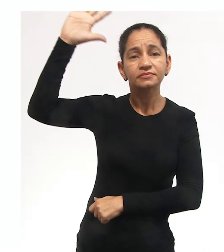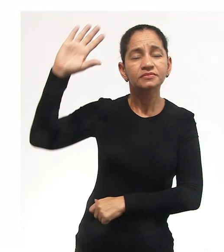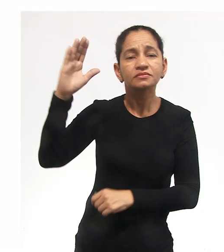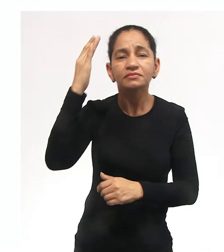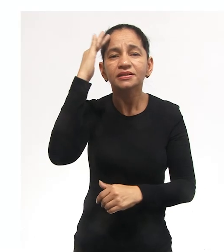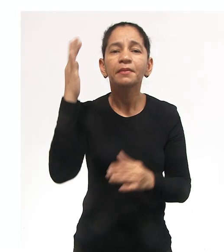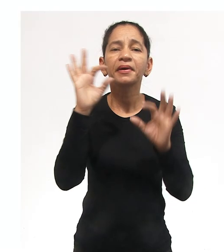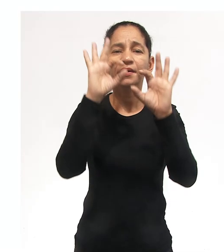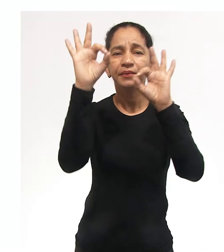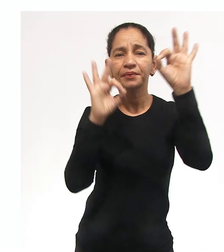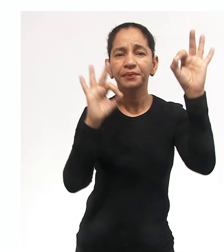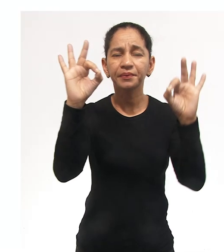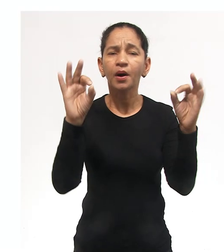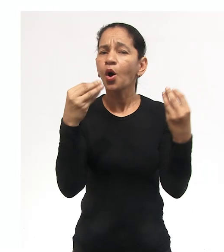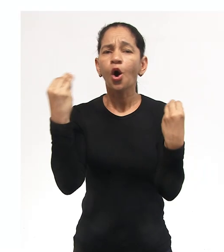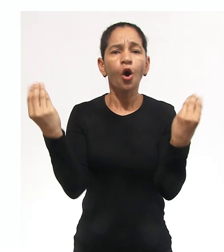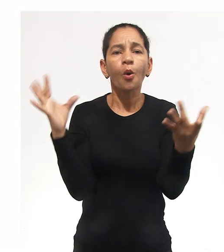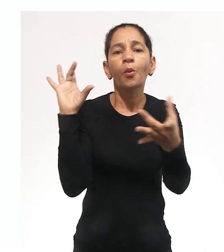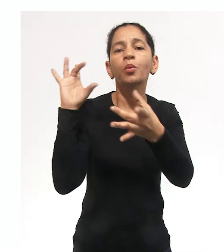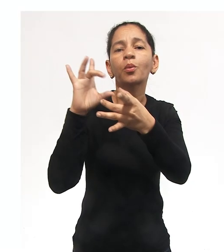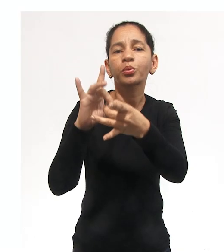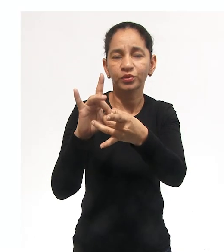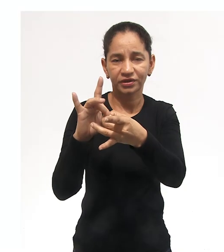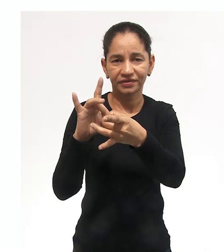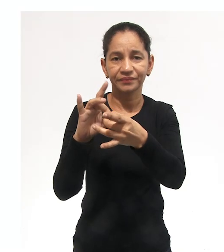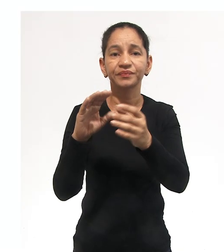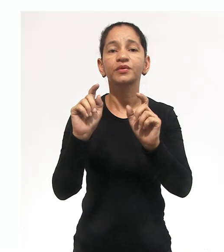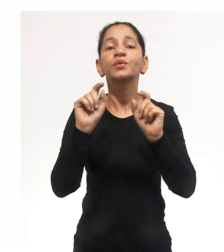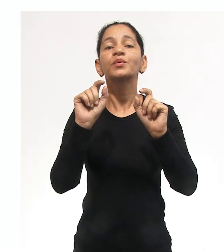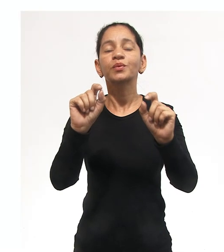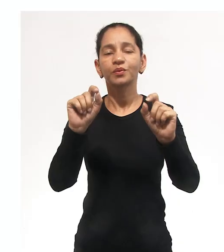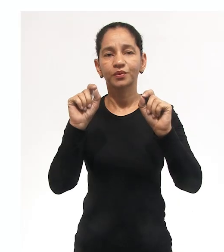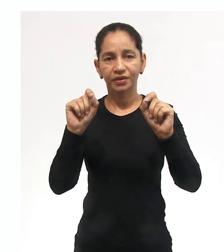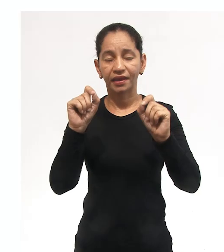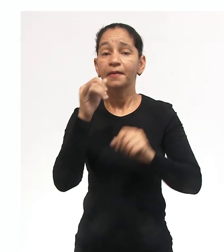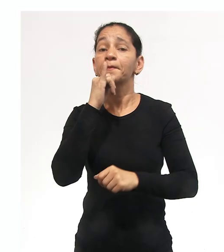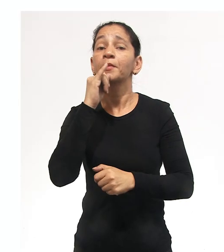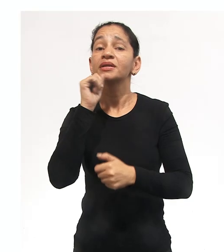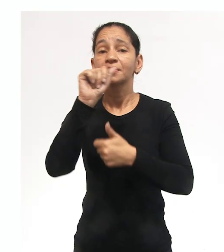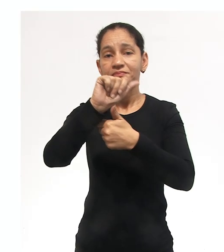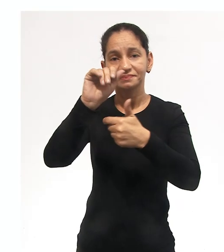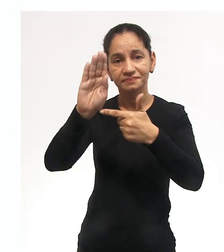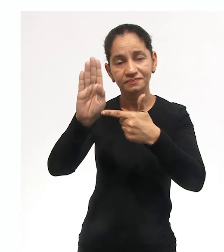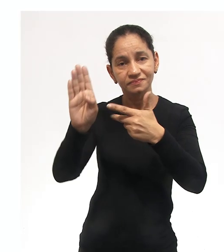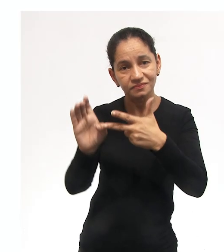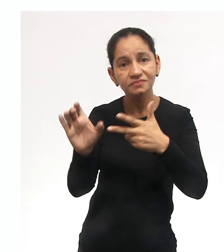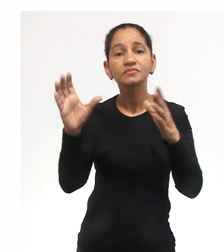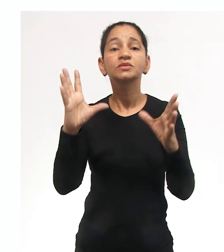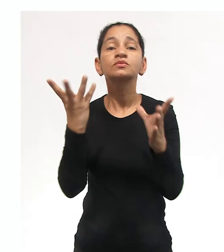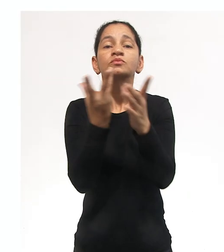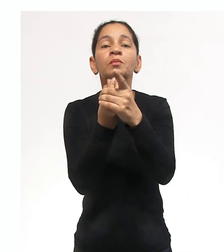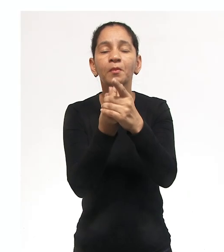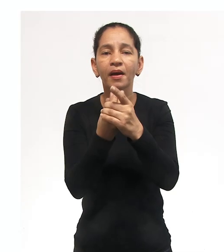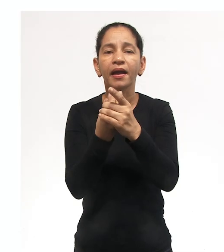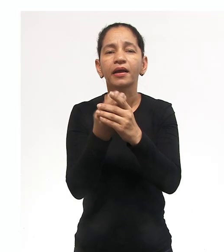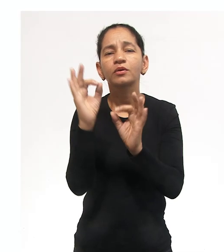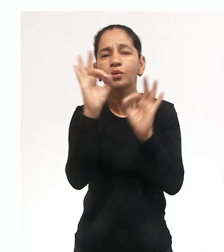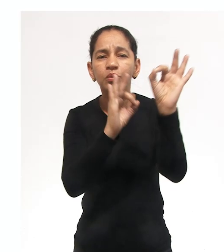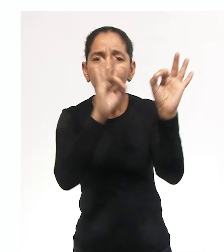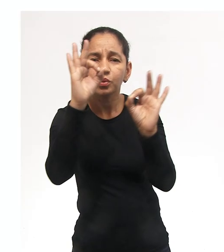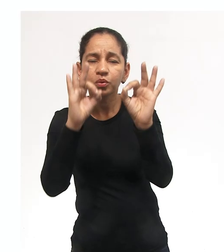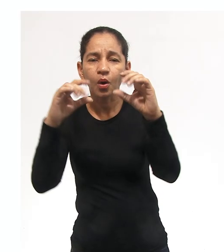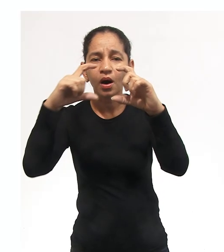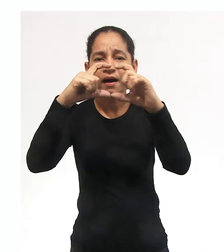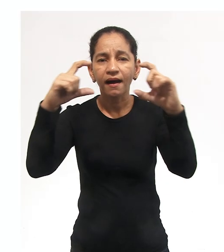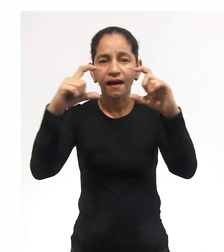também um mapa mental, só para a gente ter um gostinho, né, desse conteúdo. Aqui nós temos a alfabetização, né,